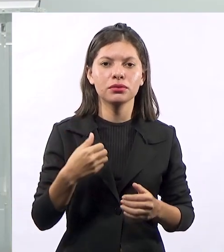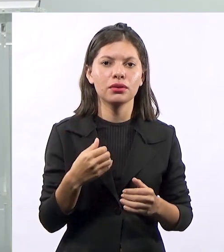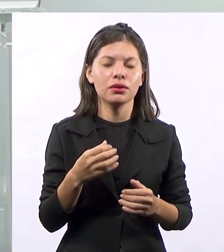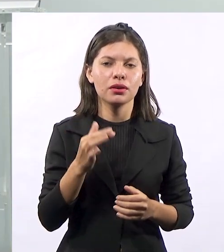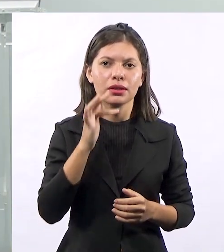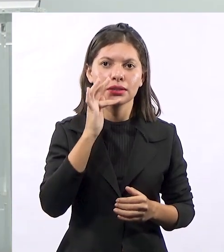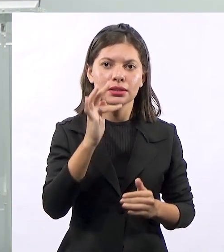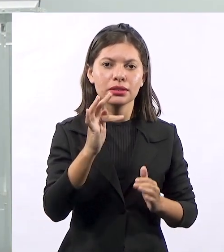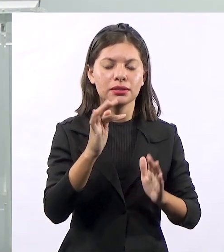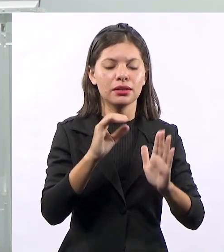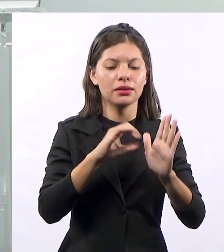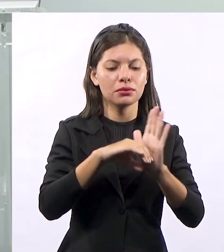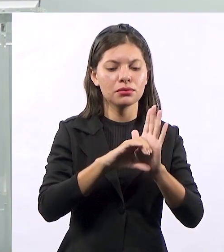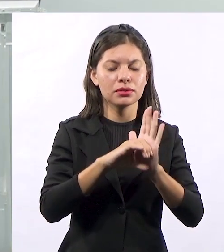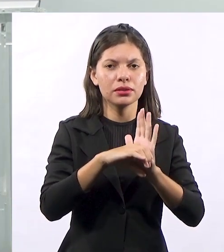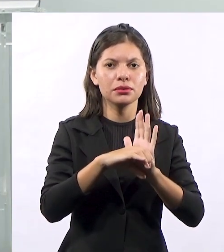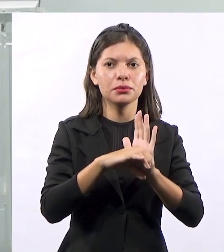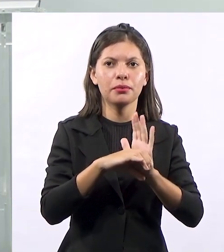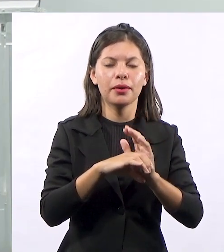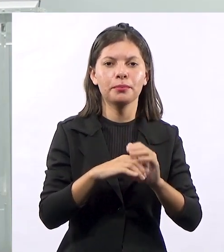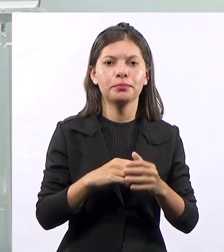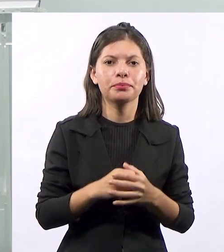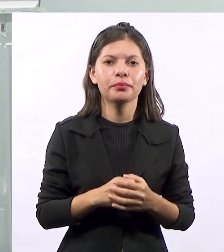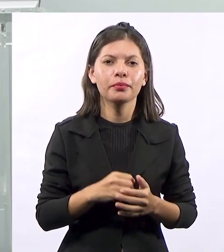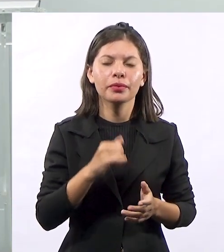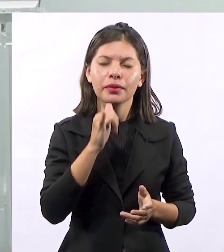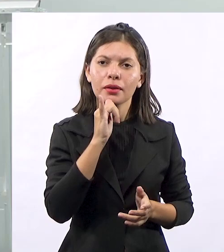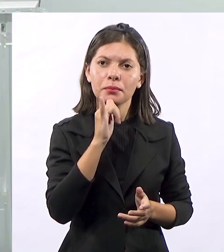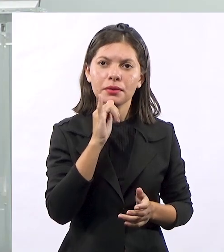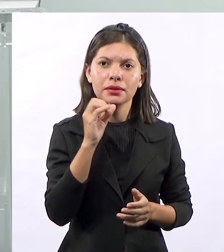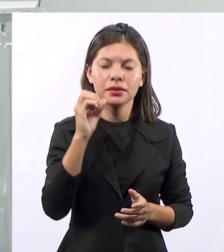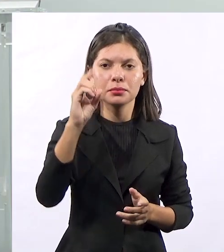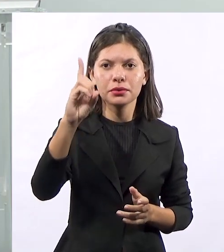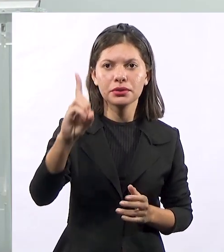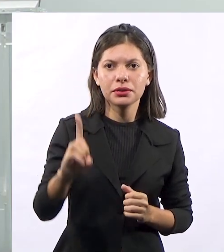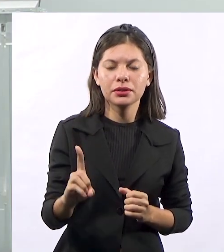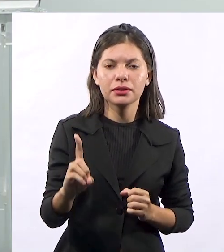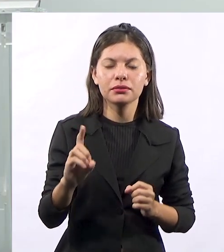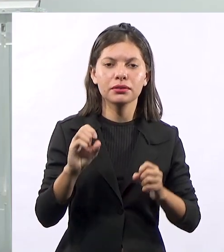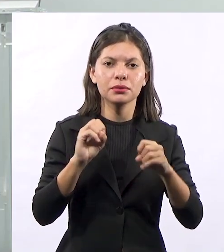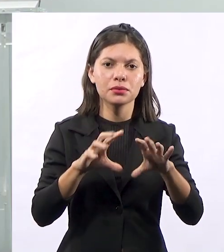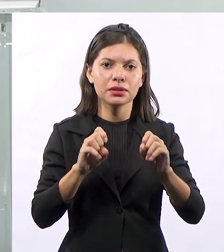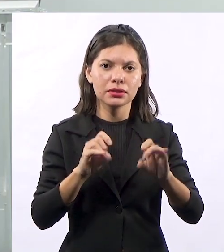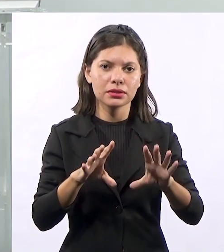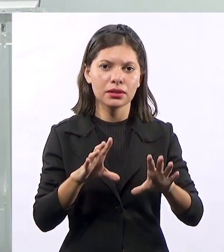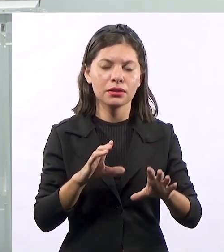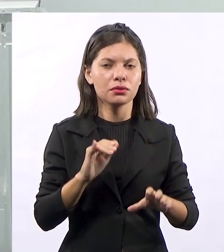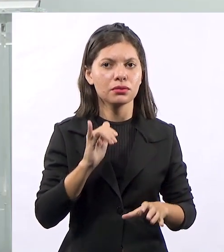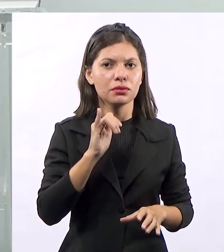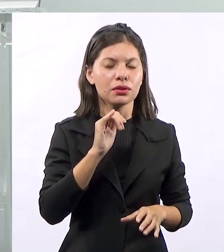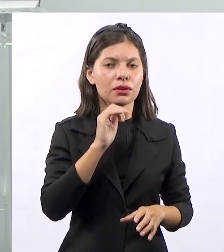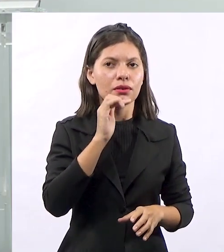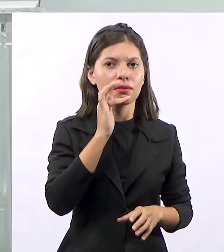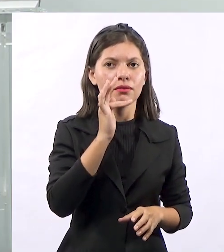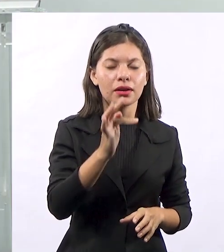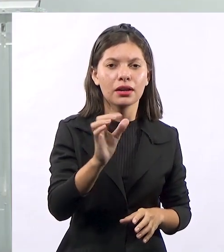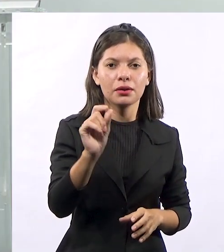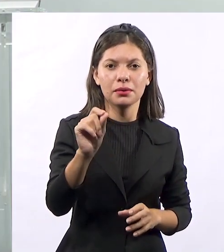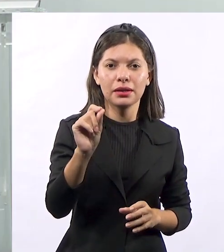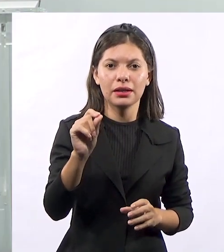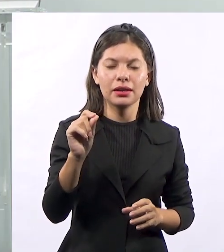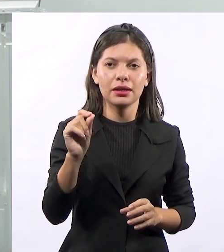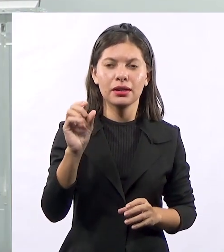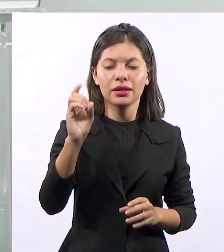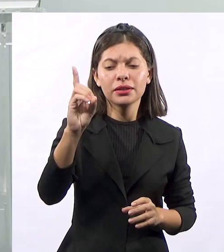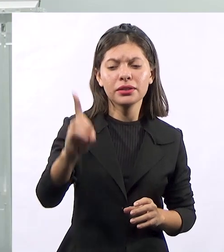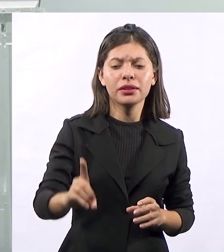vou conceituar essas partes. Se eu vou falar, por exemplo, sobre o direito da educação, eu tenho que dizer o que é direito, o que é